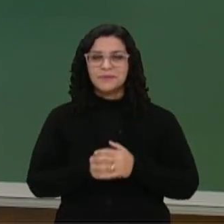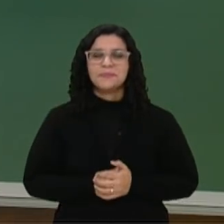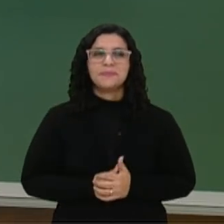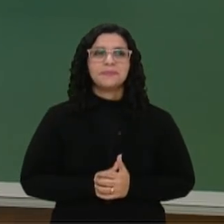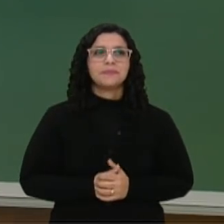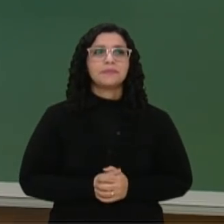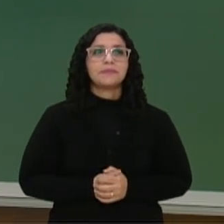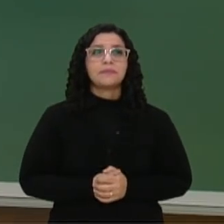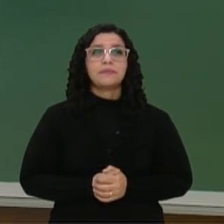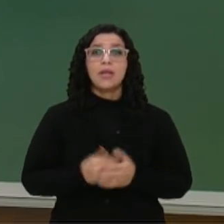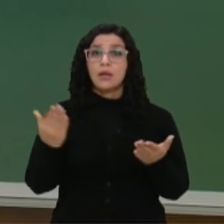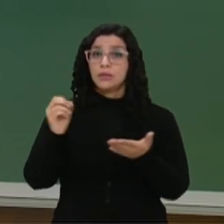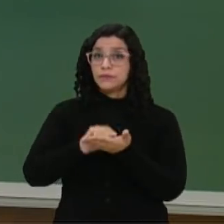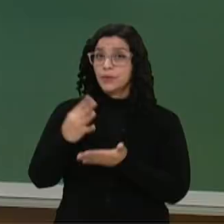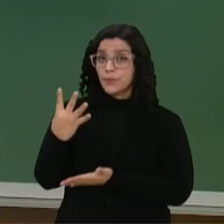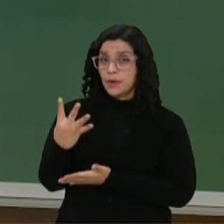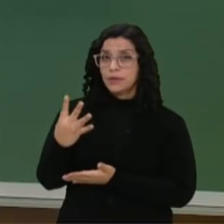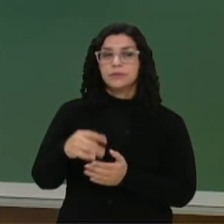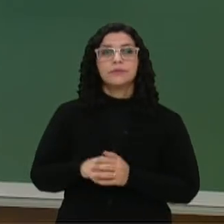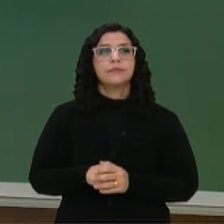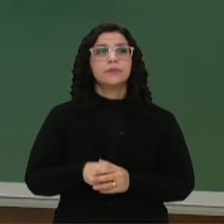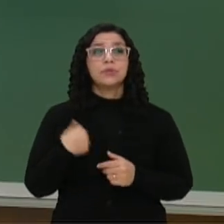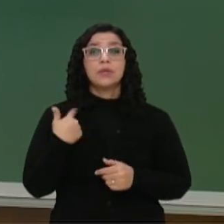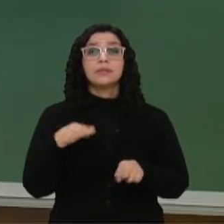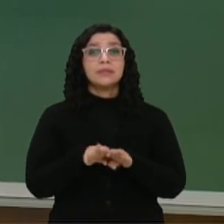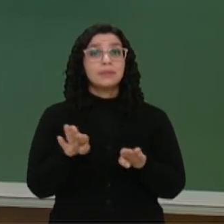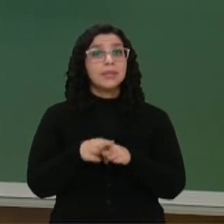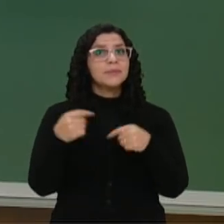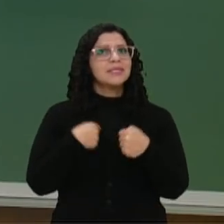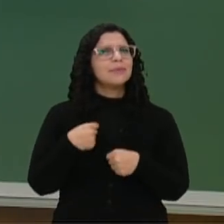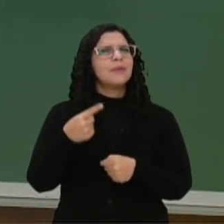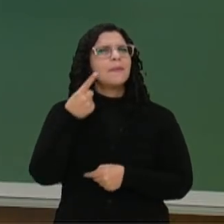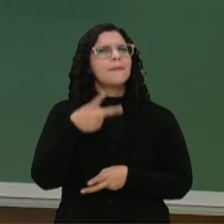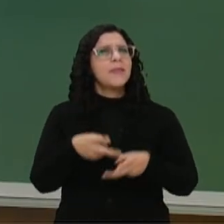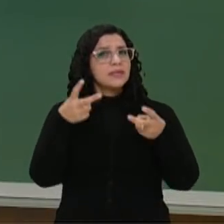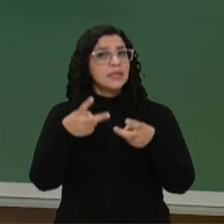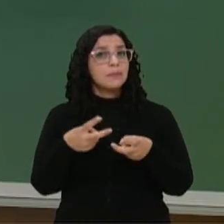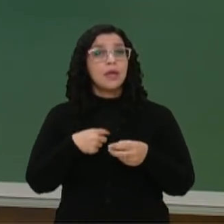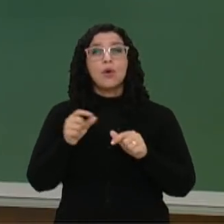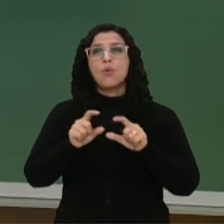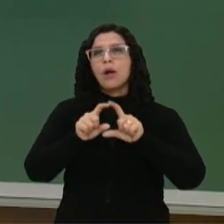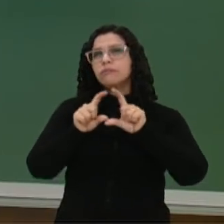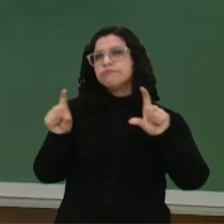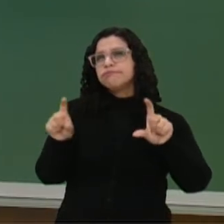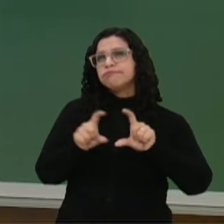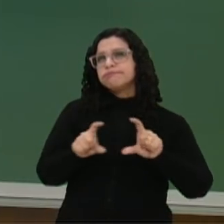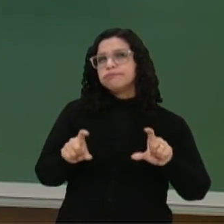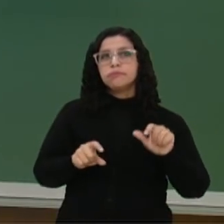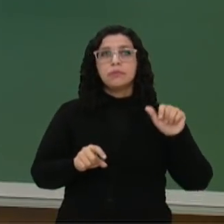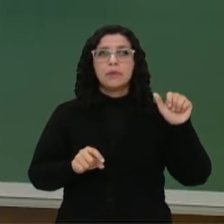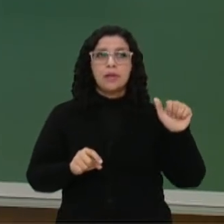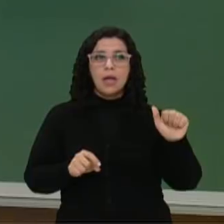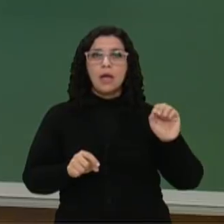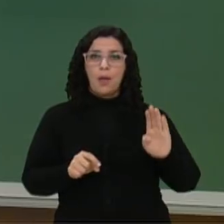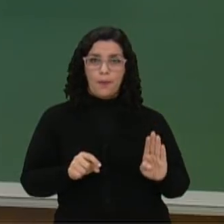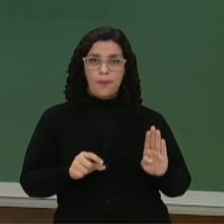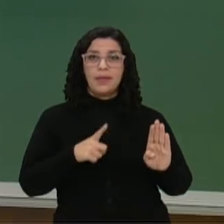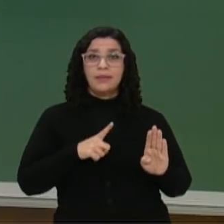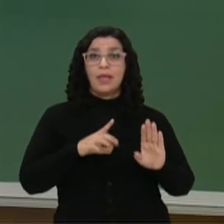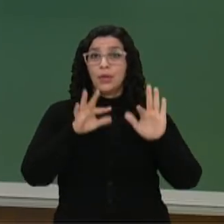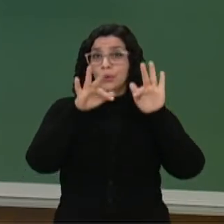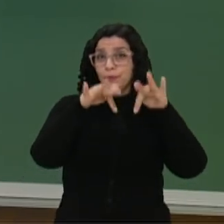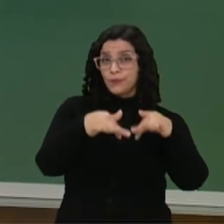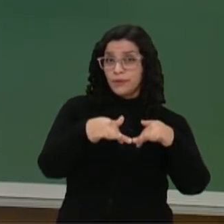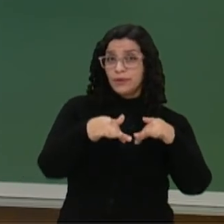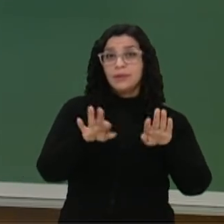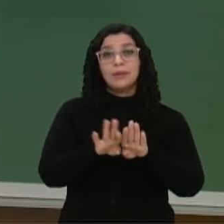desenvolvimento. Agora no exercício 4, nós precisamos identificar qual trecho, qual resumo aqui, nós temos a conclusão e